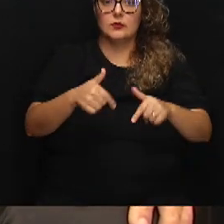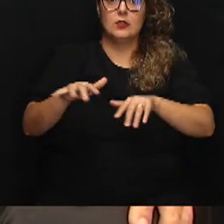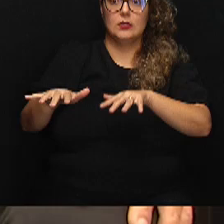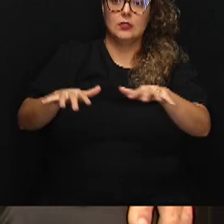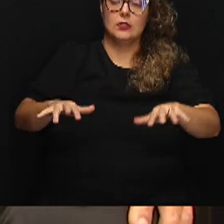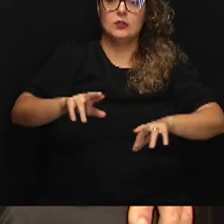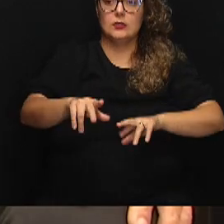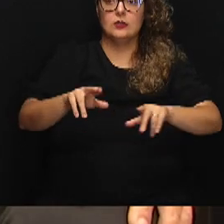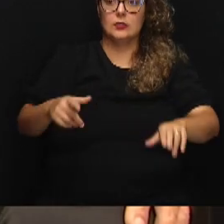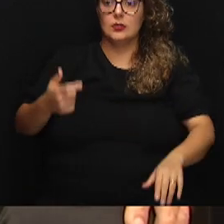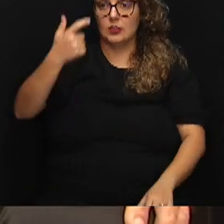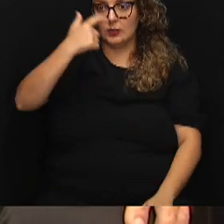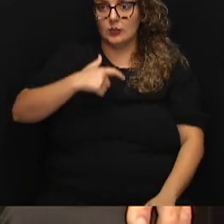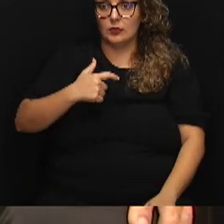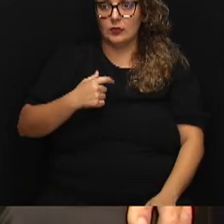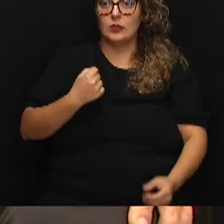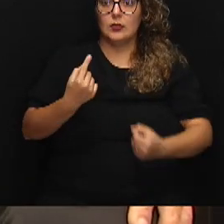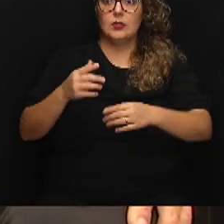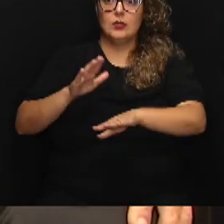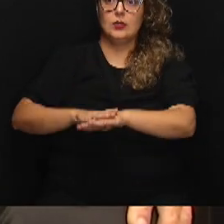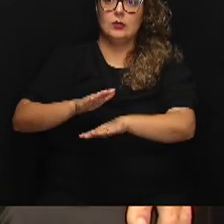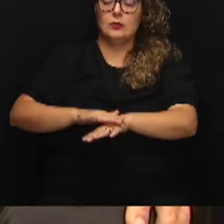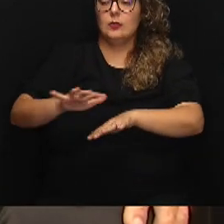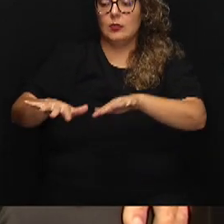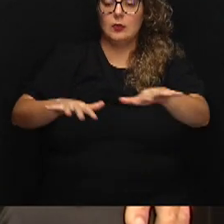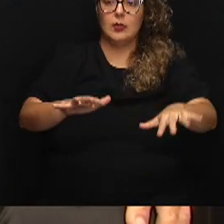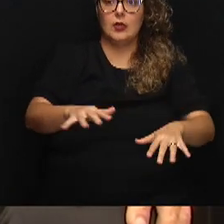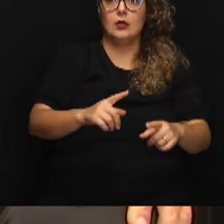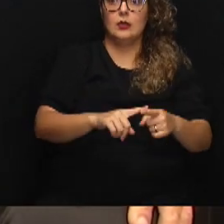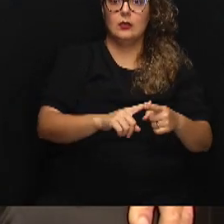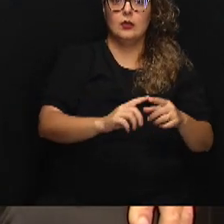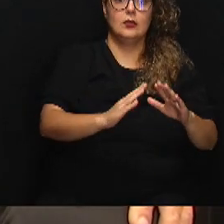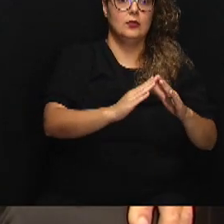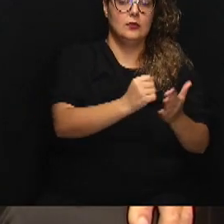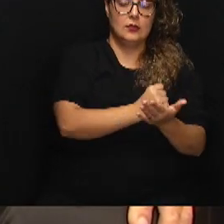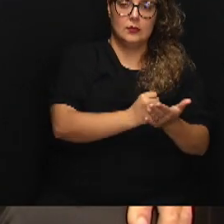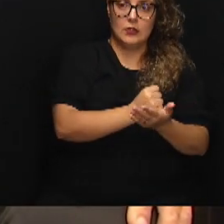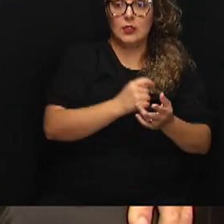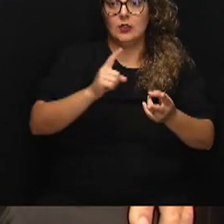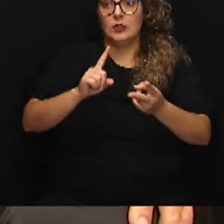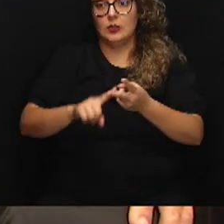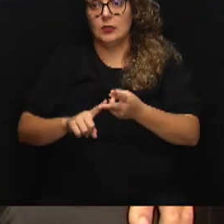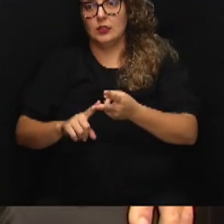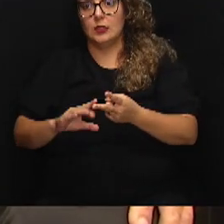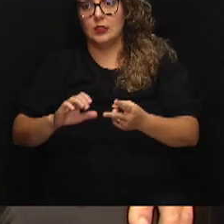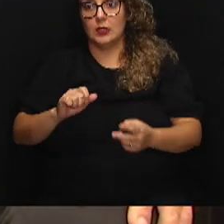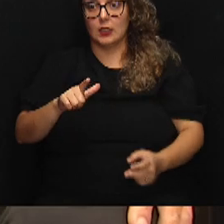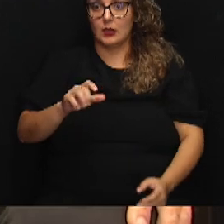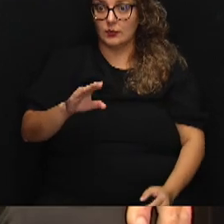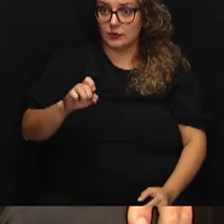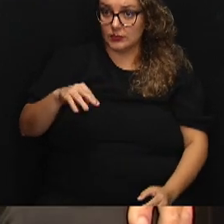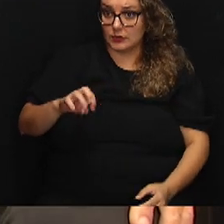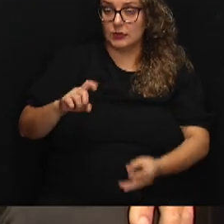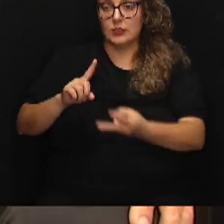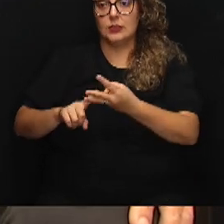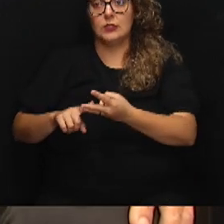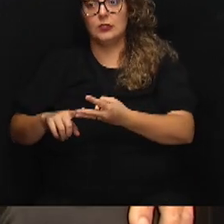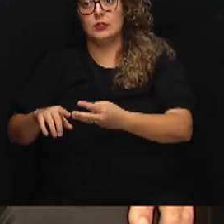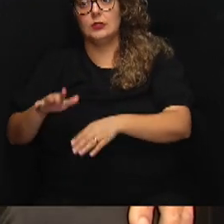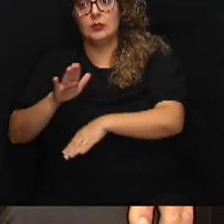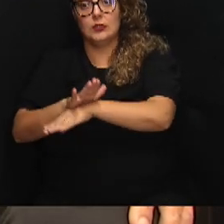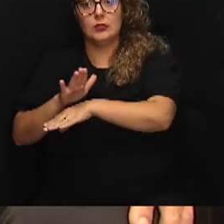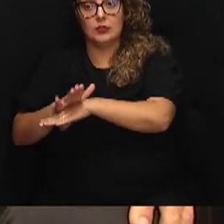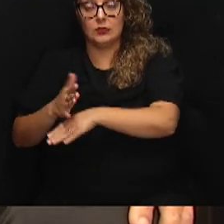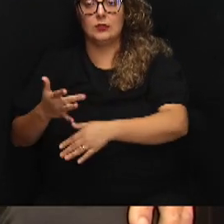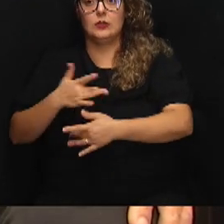diferentes. Eu mesmo atuei em alguns segmentos. Atuei na empresa química farmacêutica, atuei no call center, atuei no operador de saúde,